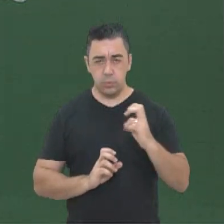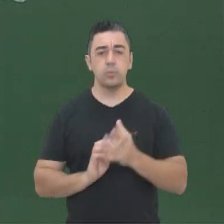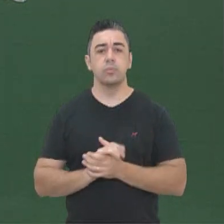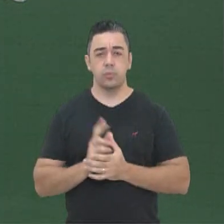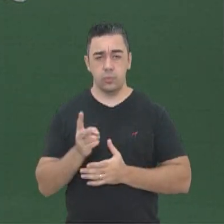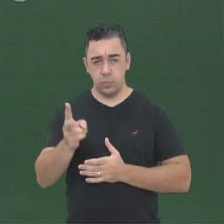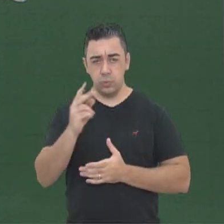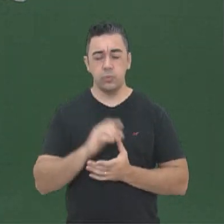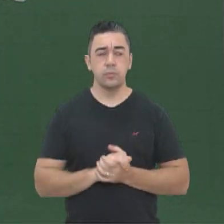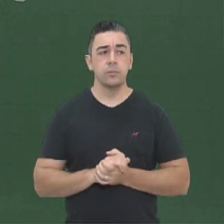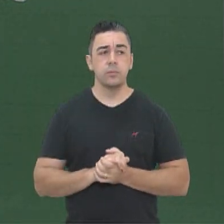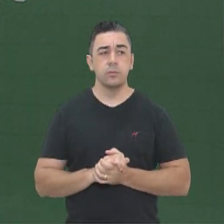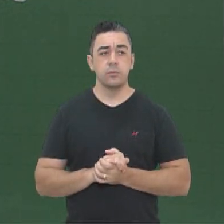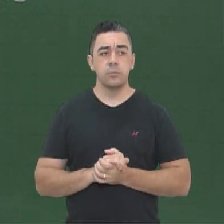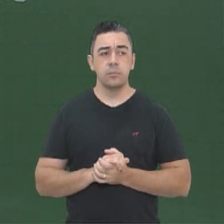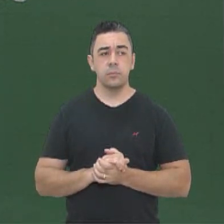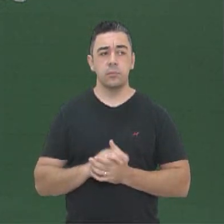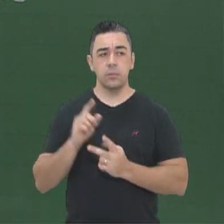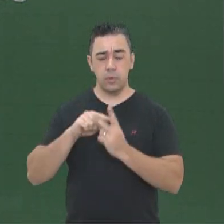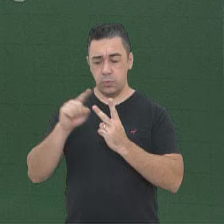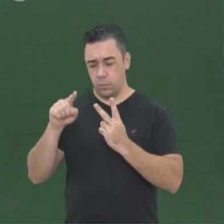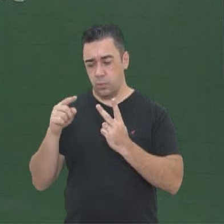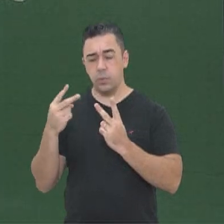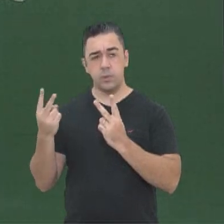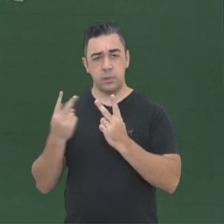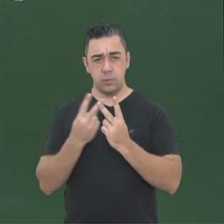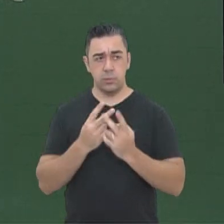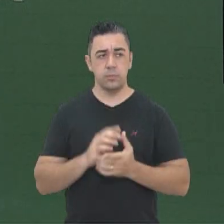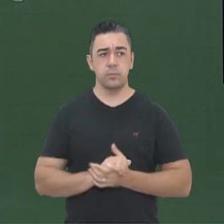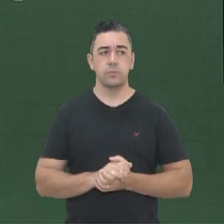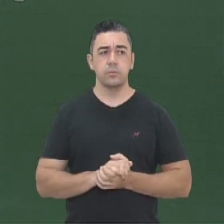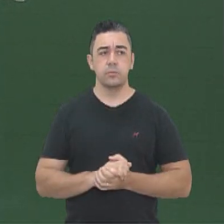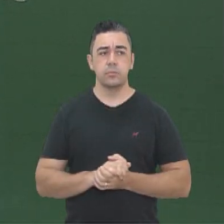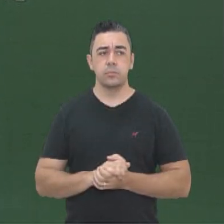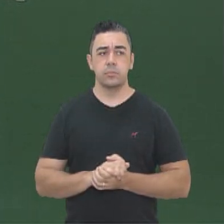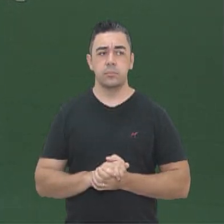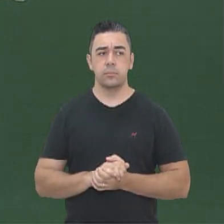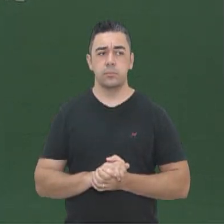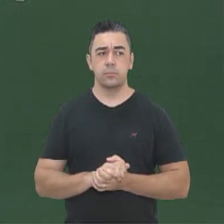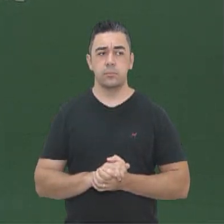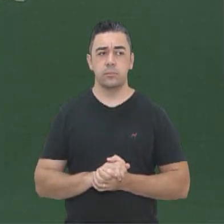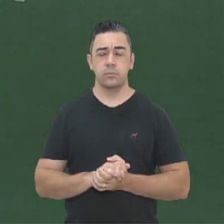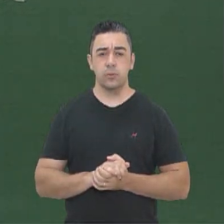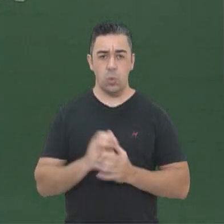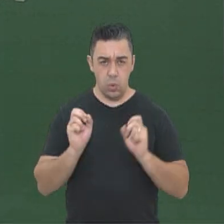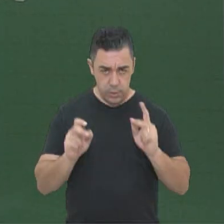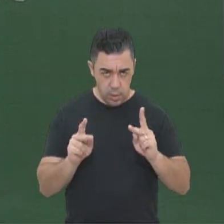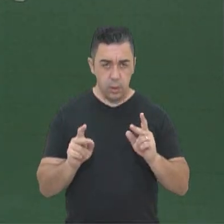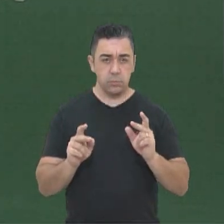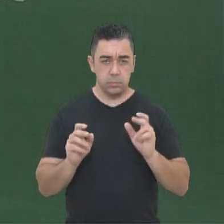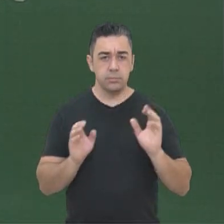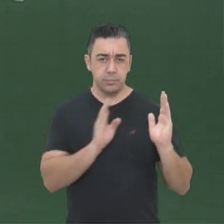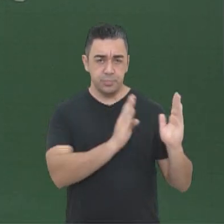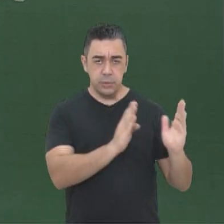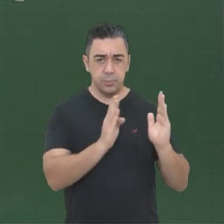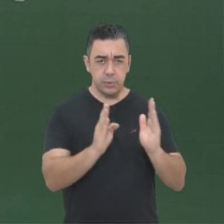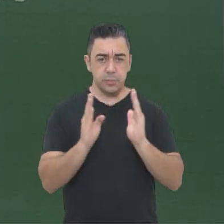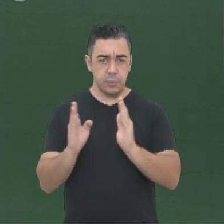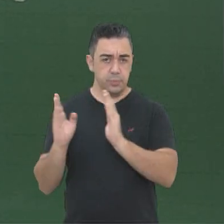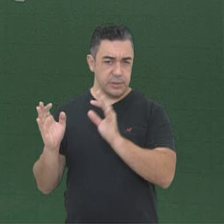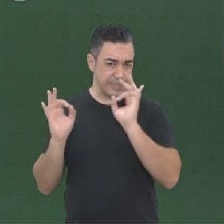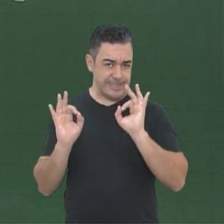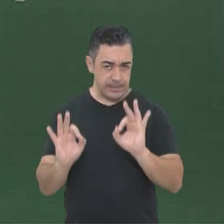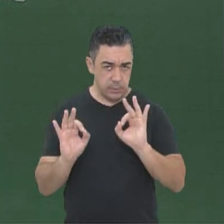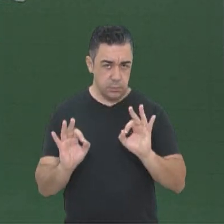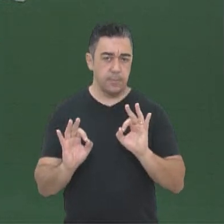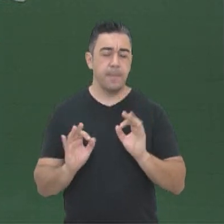5, raiz de 2. E aqui, menos 2, raiz de 2. Ok? Ó, 2 vezes 2,